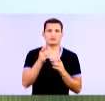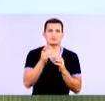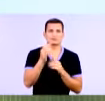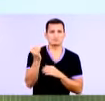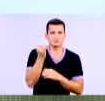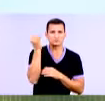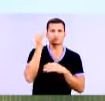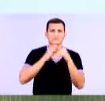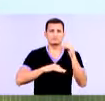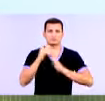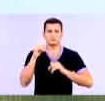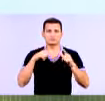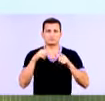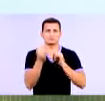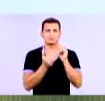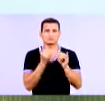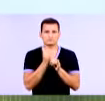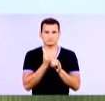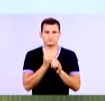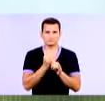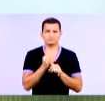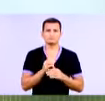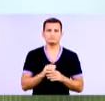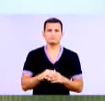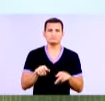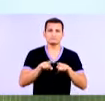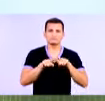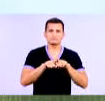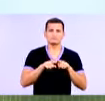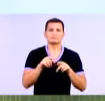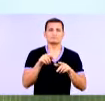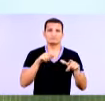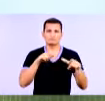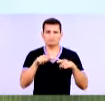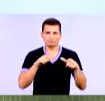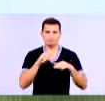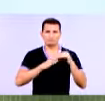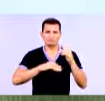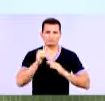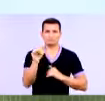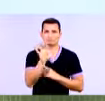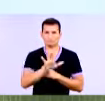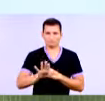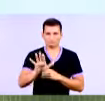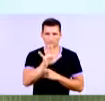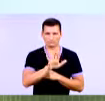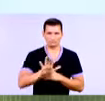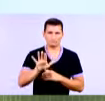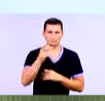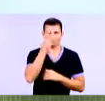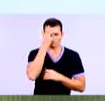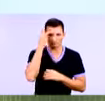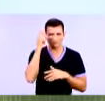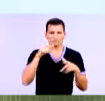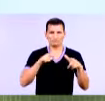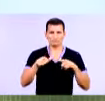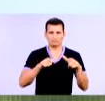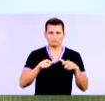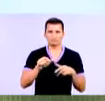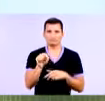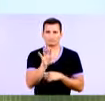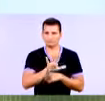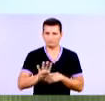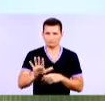o profissional que trabalha com internet. Sobretudo para aqueles que trabalham com interface, né? Sobretudo para essas pessoas que se dedicam a